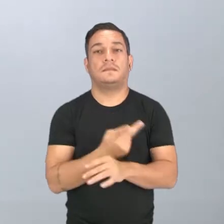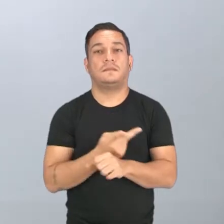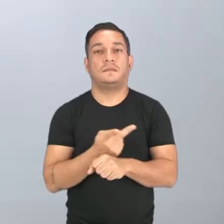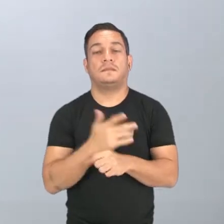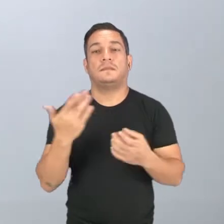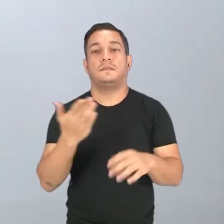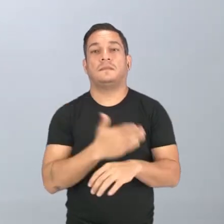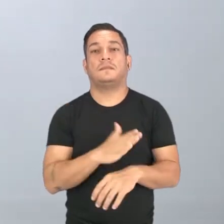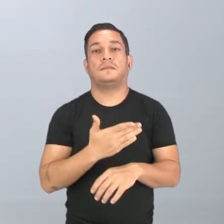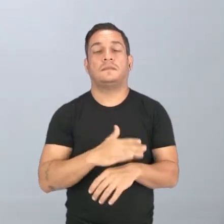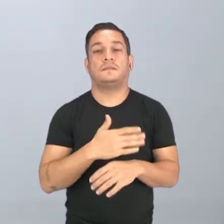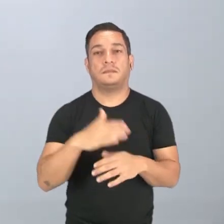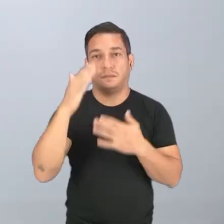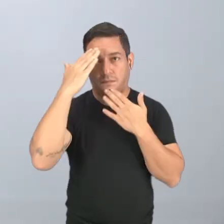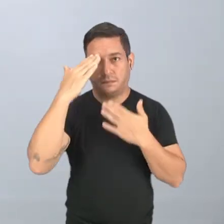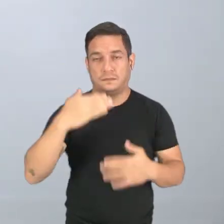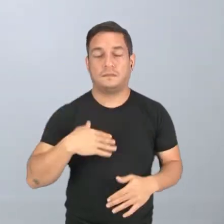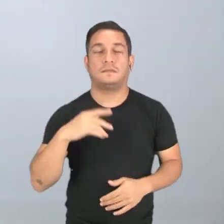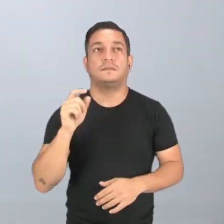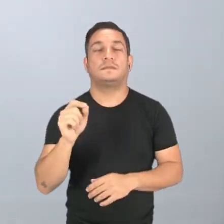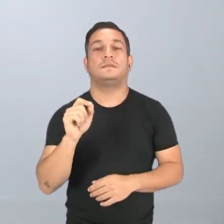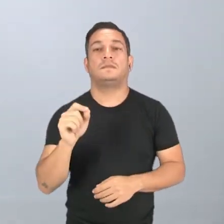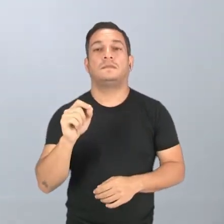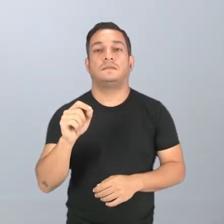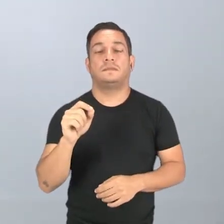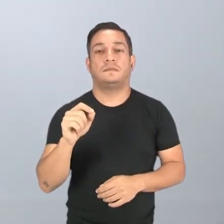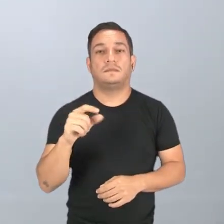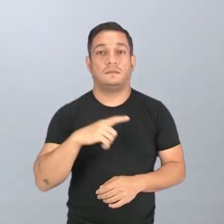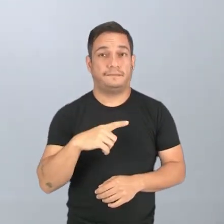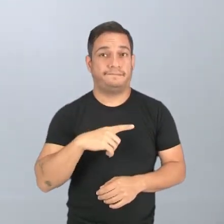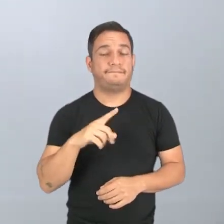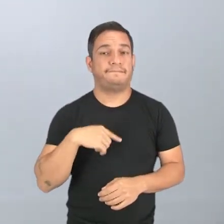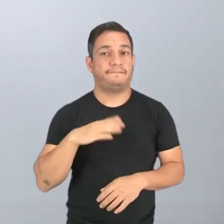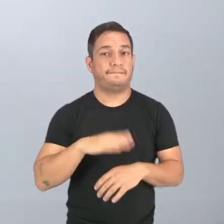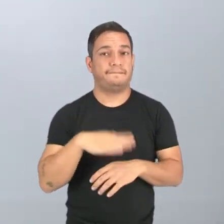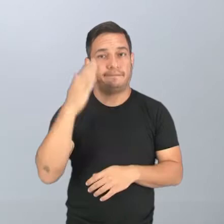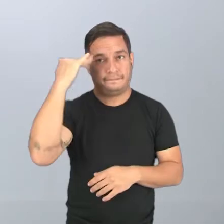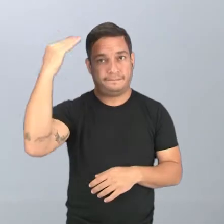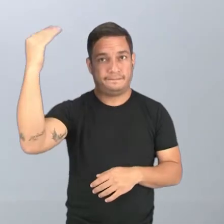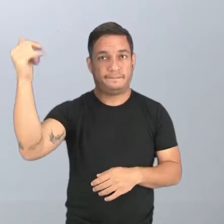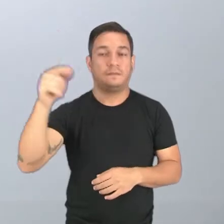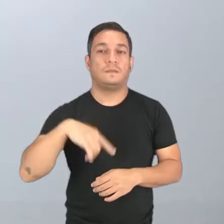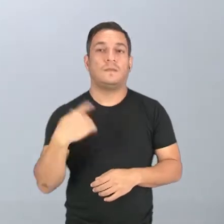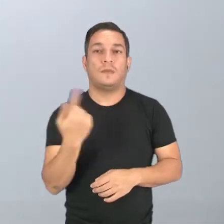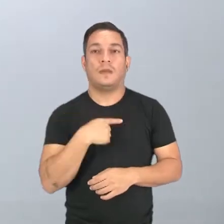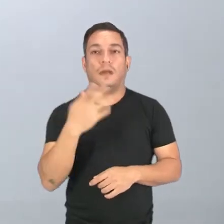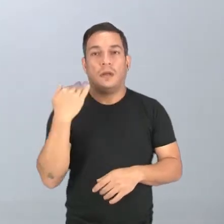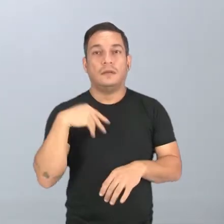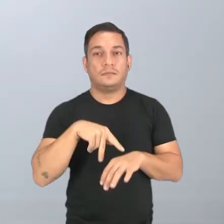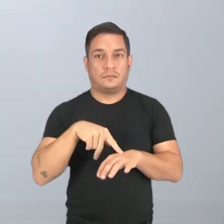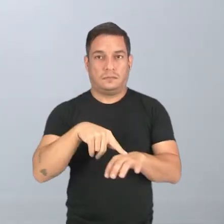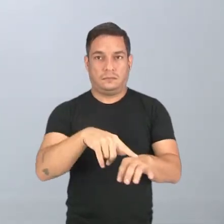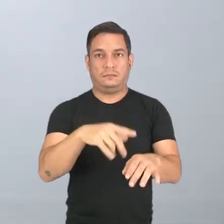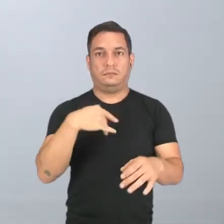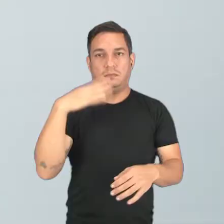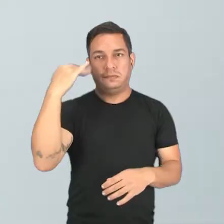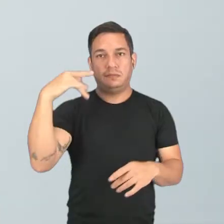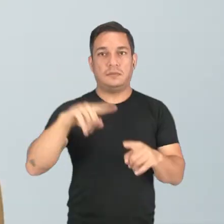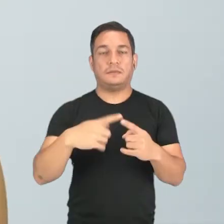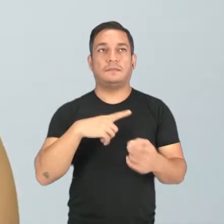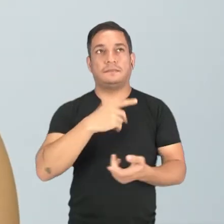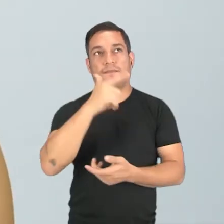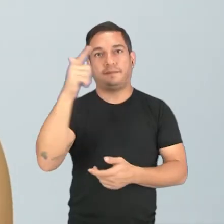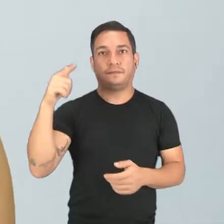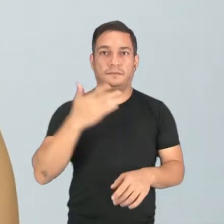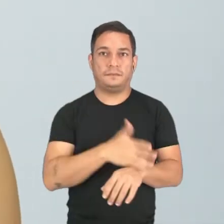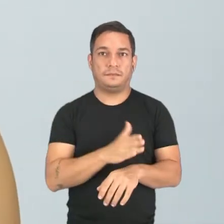outras práticas corporais que estão em evidência, né? Que são mais famosas. A gente sabe que o skate é bem famoso, mas existem